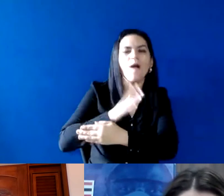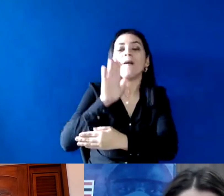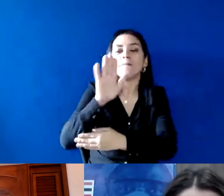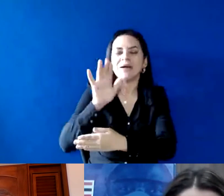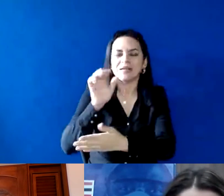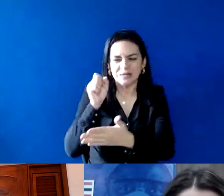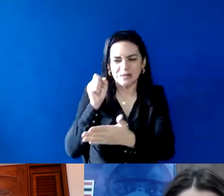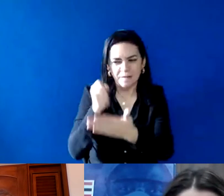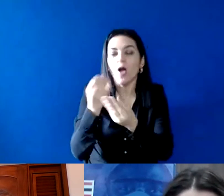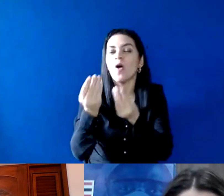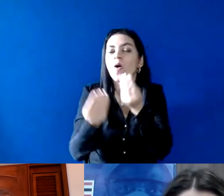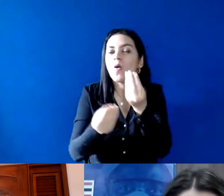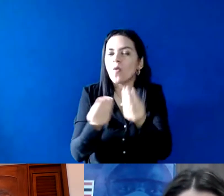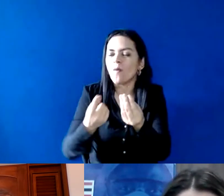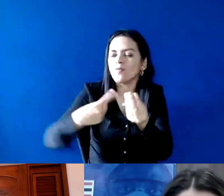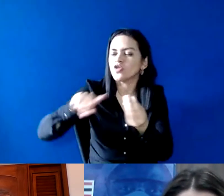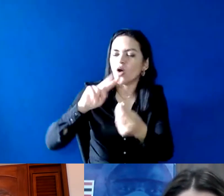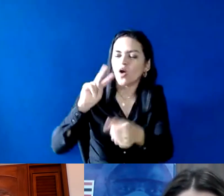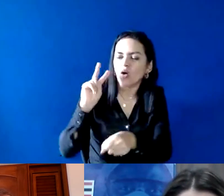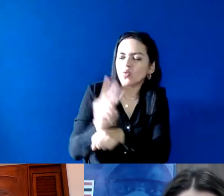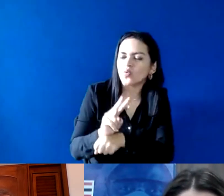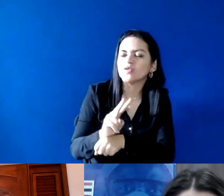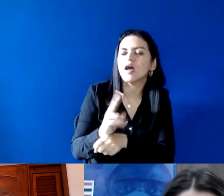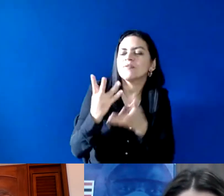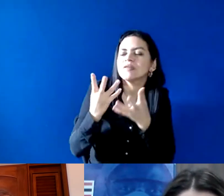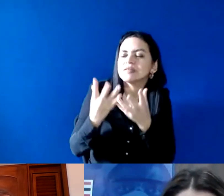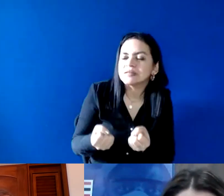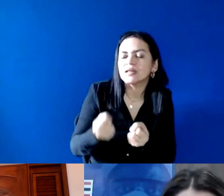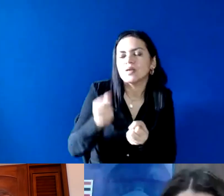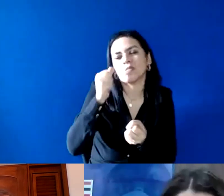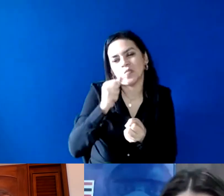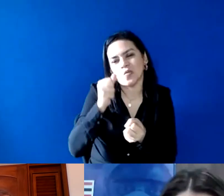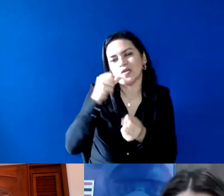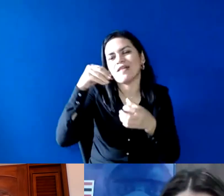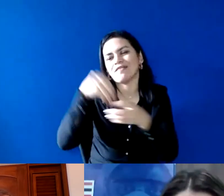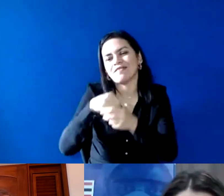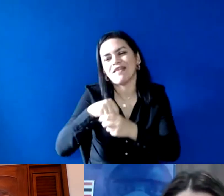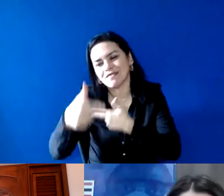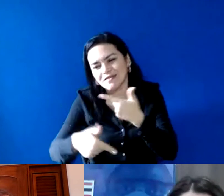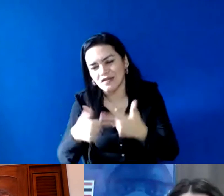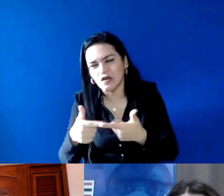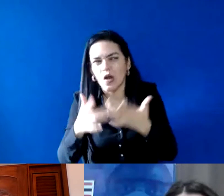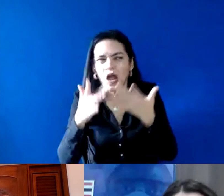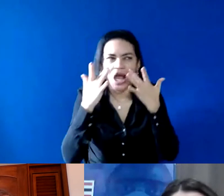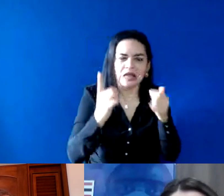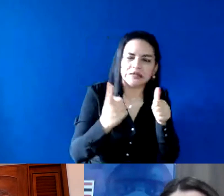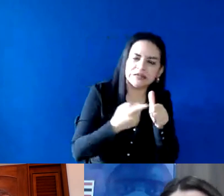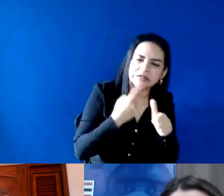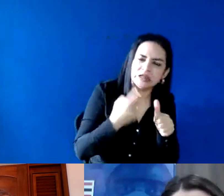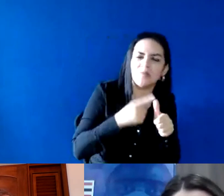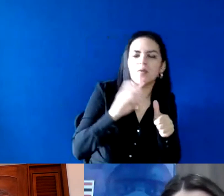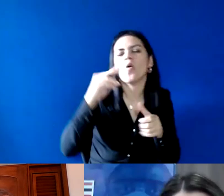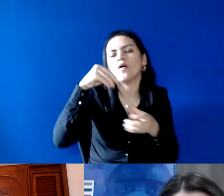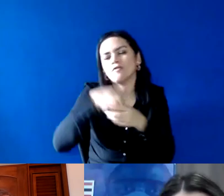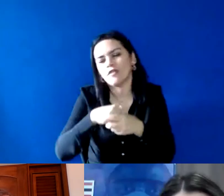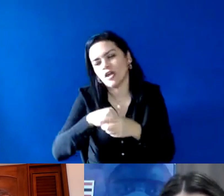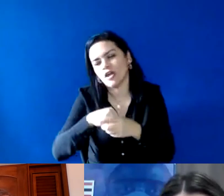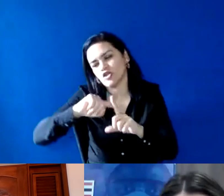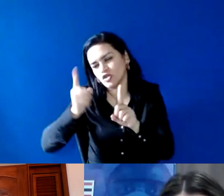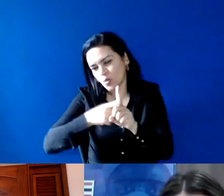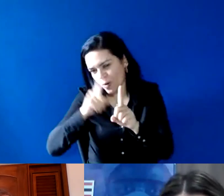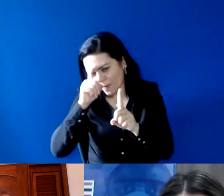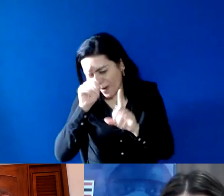nós cuidamos e acolhemos as mulheres nos serviços, quer seja na atenção primária ou nas maternidades, mas isso tem um impacto